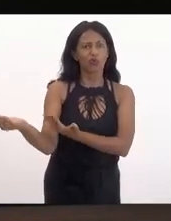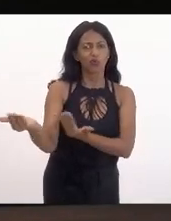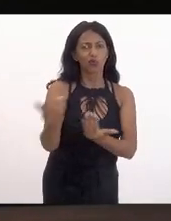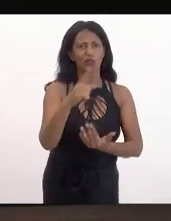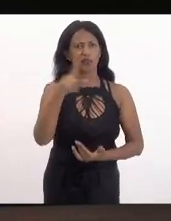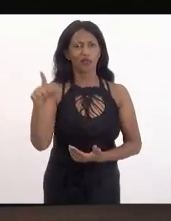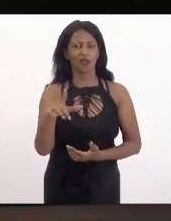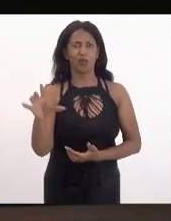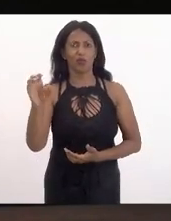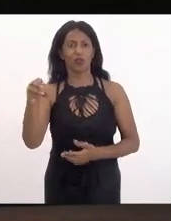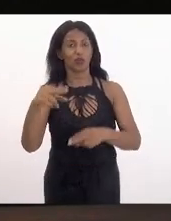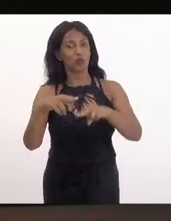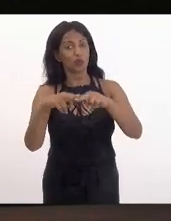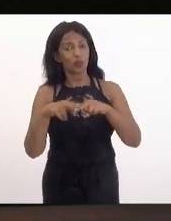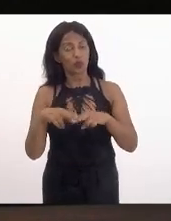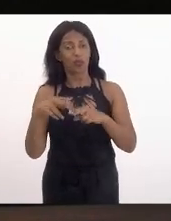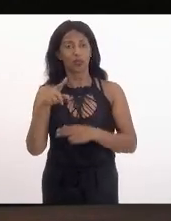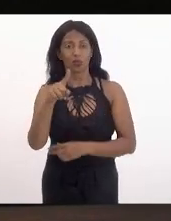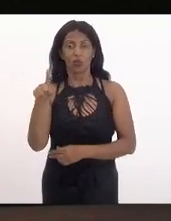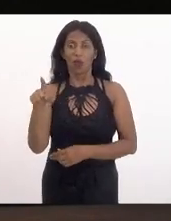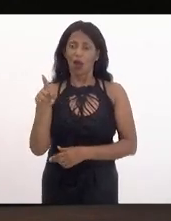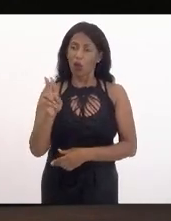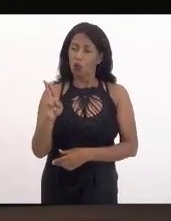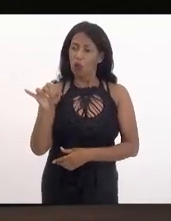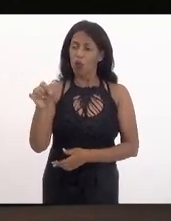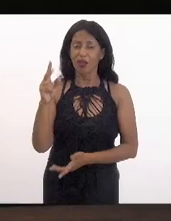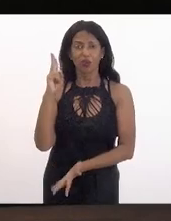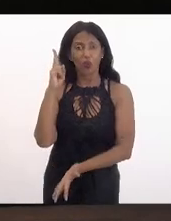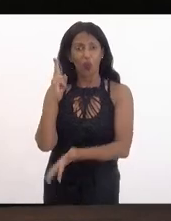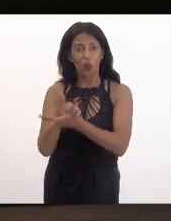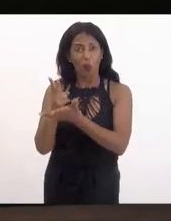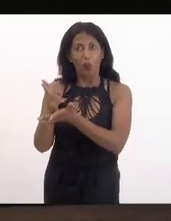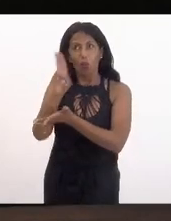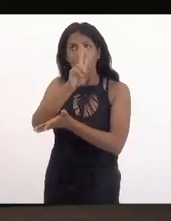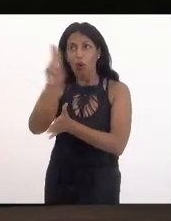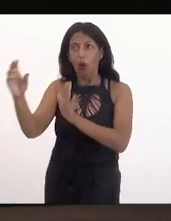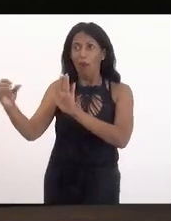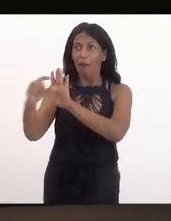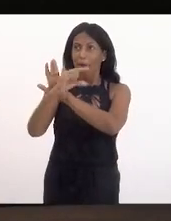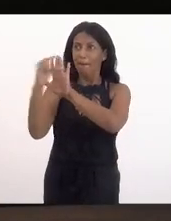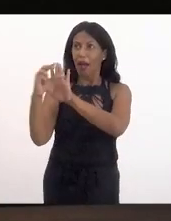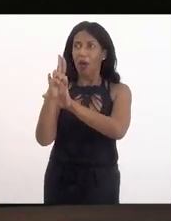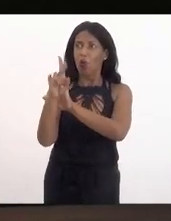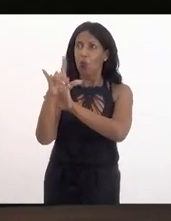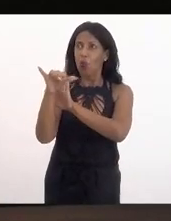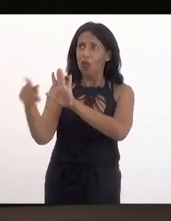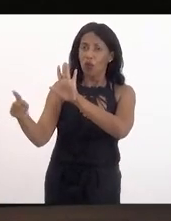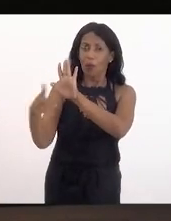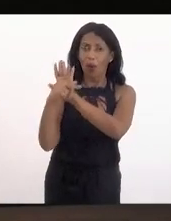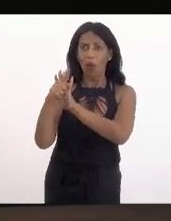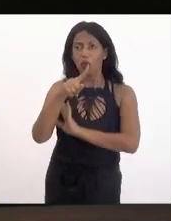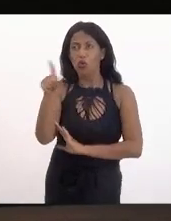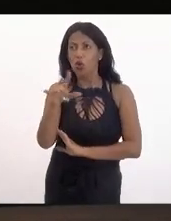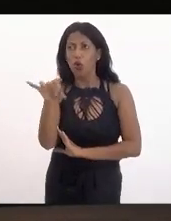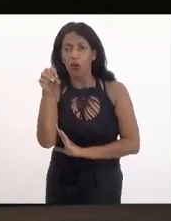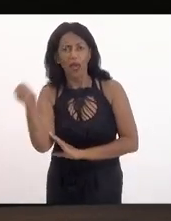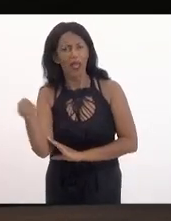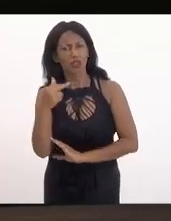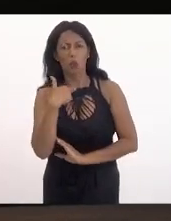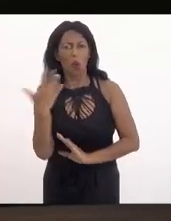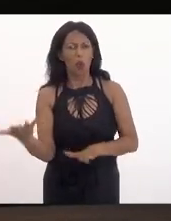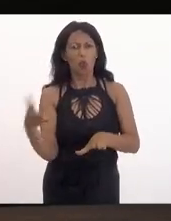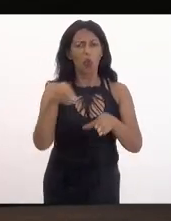jovens na zona oeste por isso que é o Enzo tem que continuar o Enzo Universidade do Povo da Zona Oeste nós não aceitamos